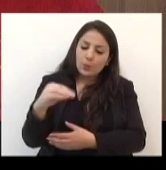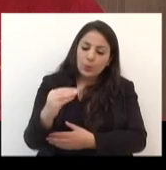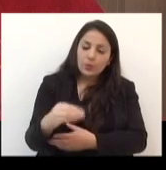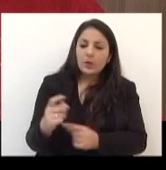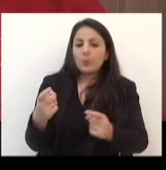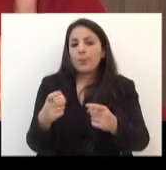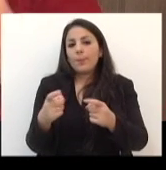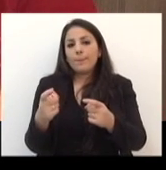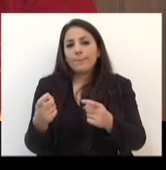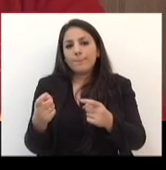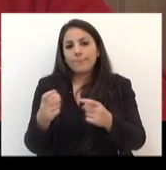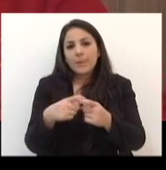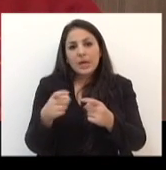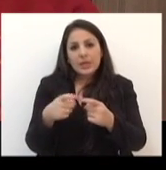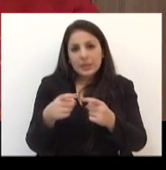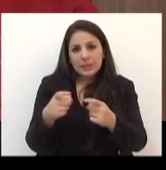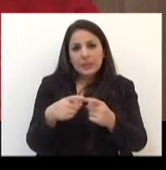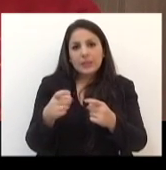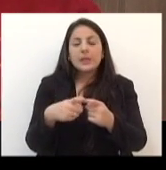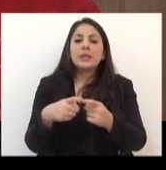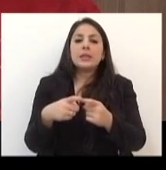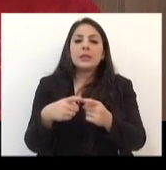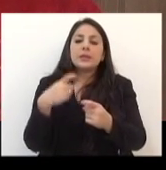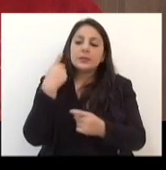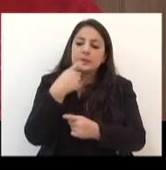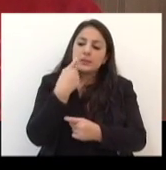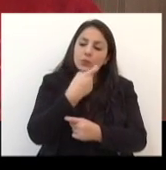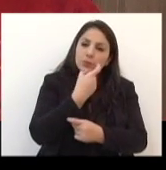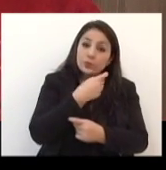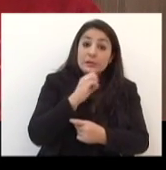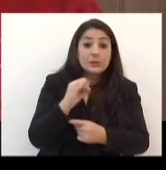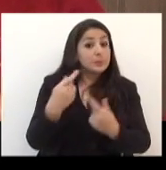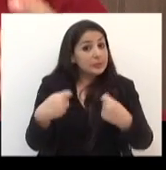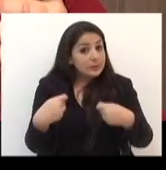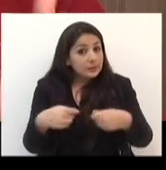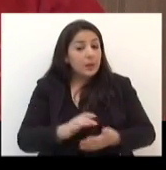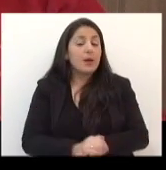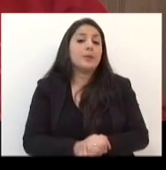numa clínica de odontologia, quando precisa de tratamento odontológico,